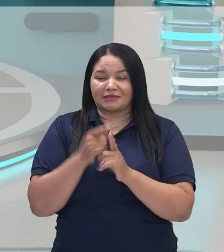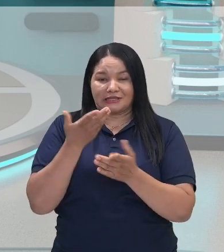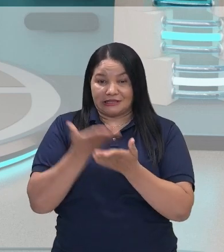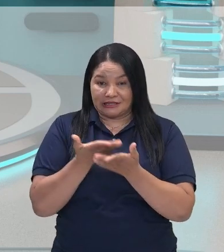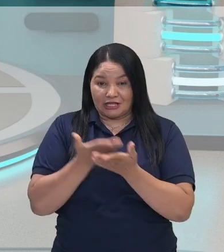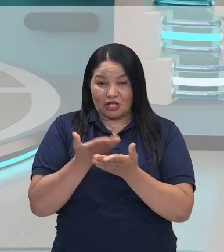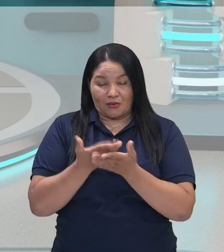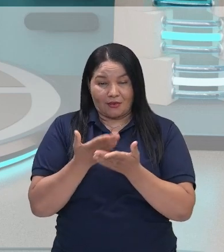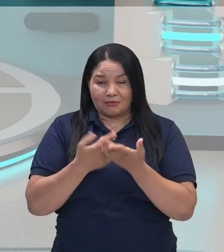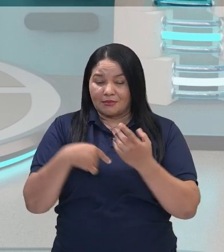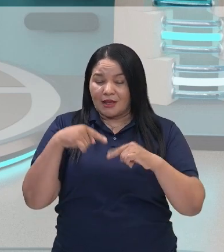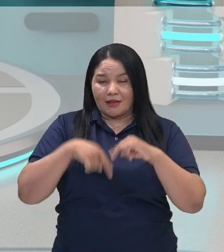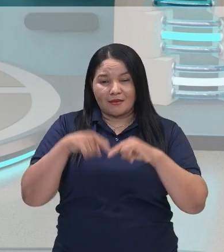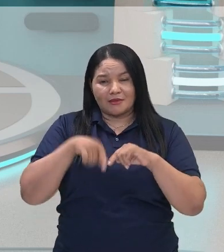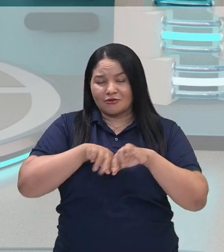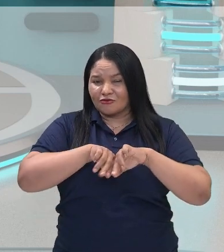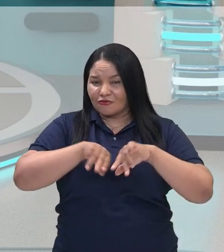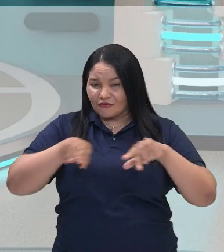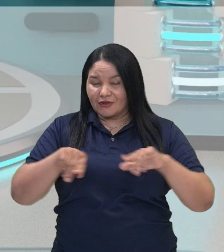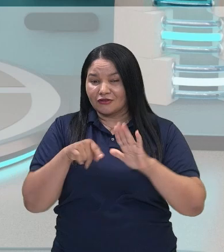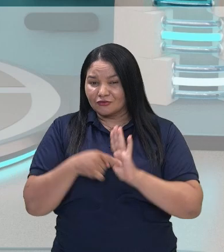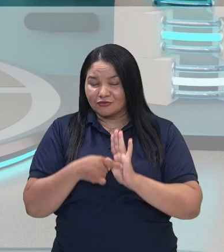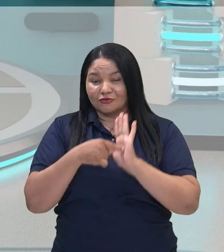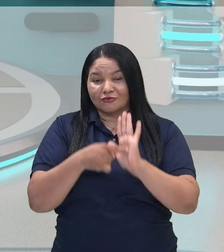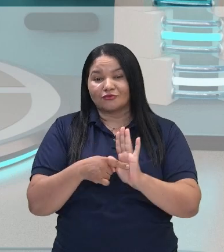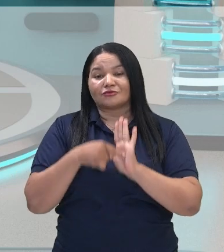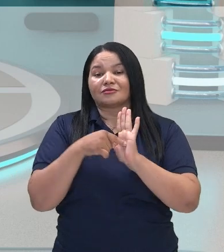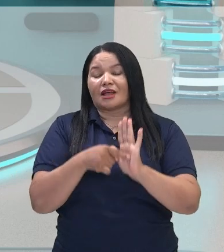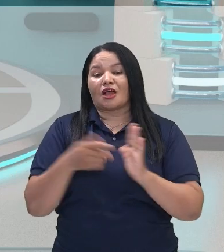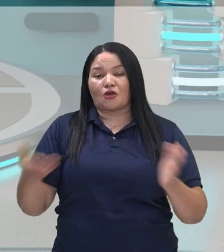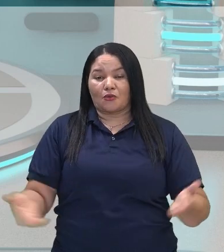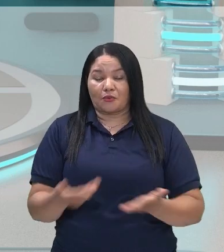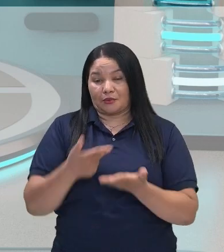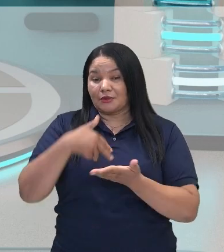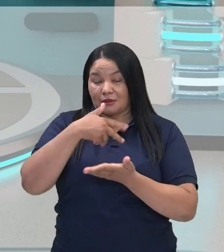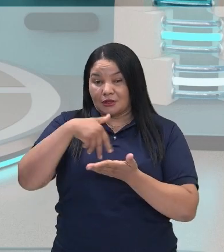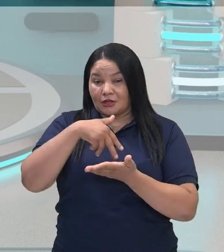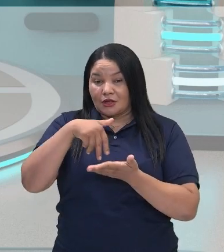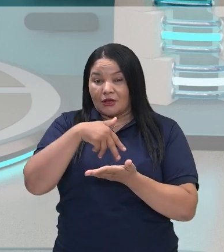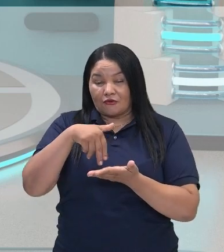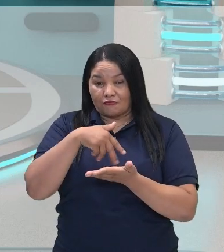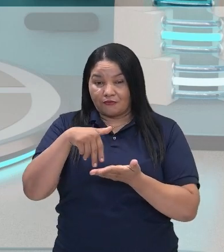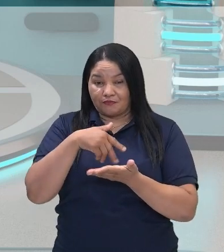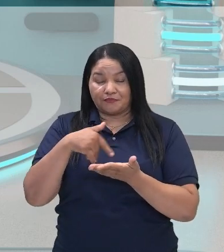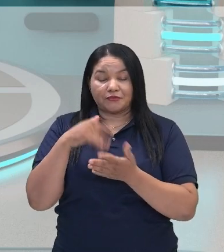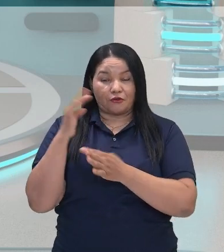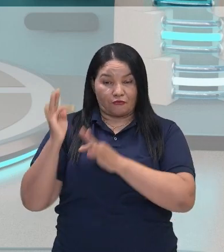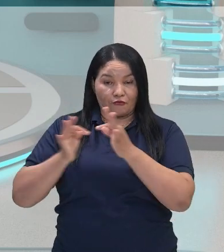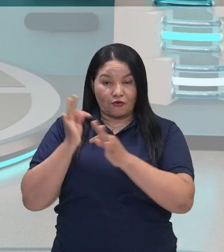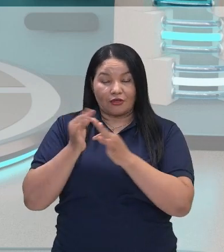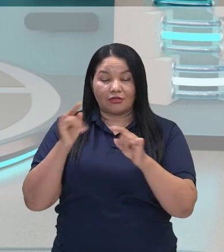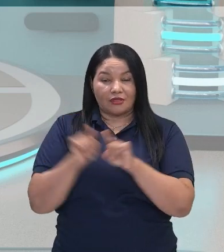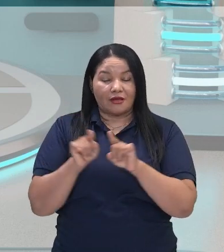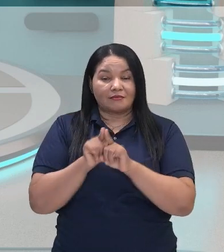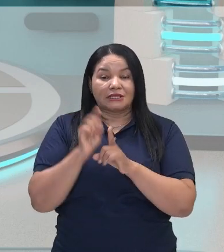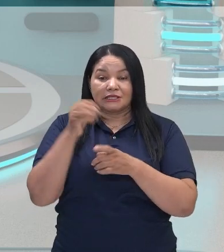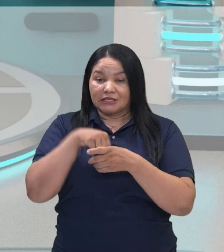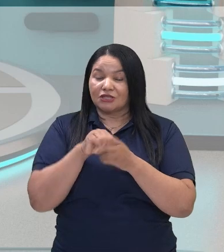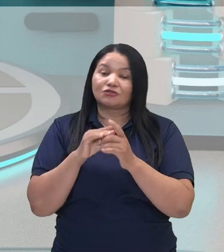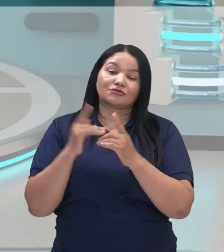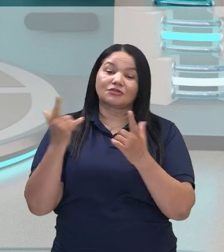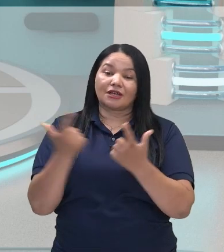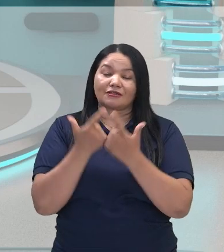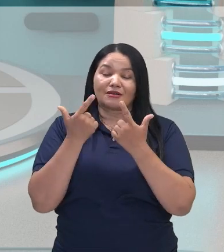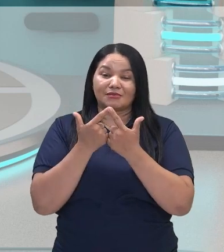cada elemento. E falando sobre a dança folclórica, o grupo folclórico que acontece, né, no Teatro Amazonas, que faz parte,